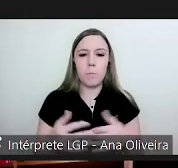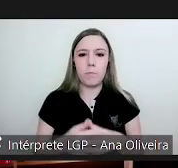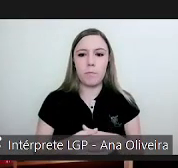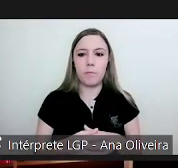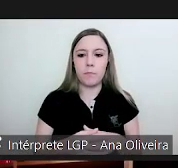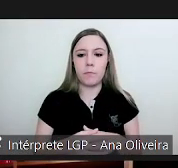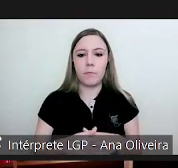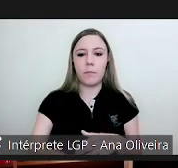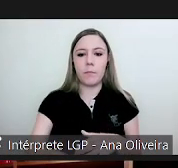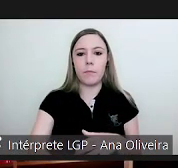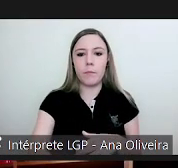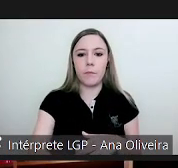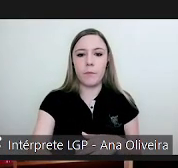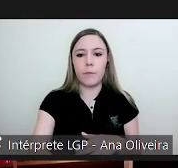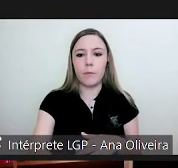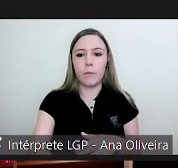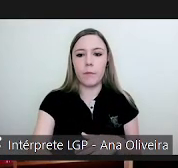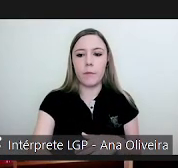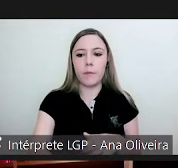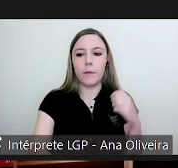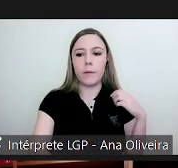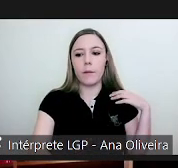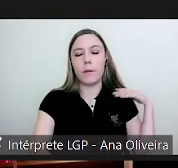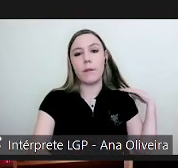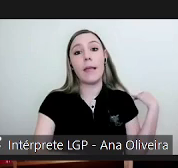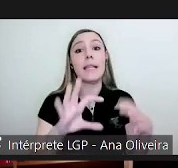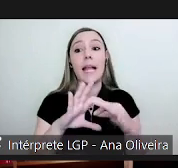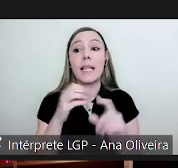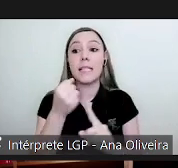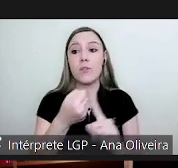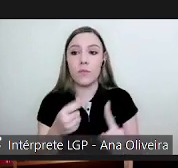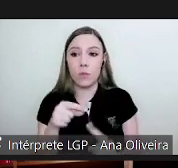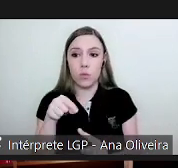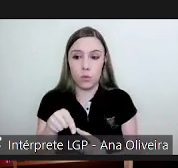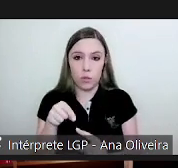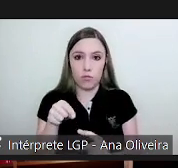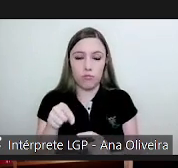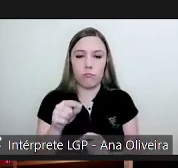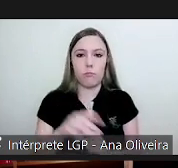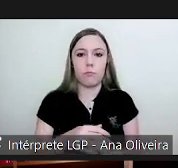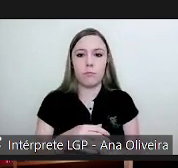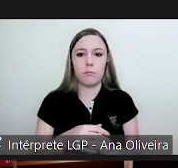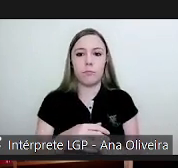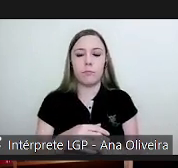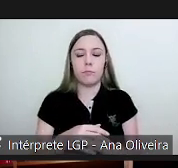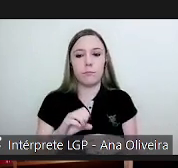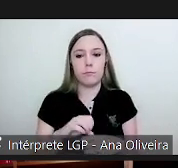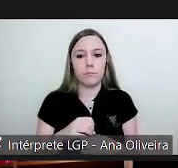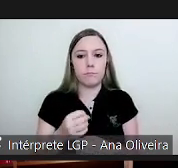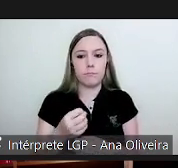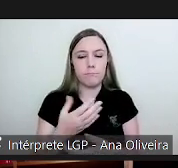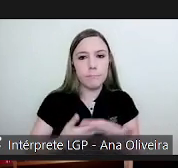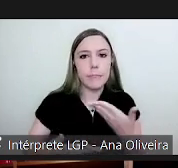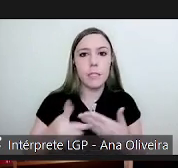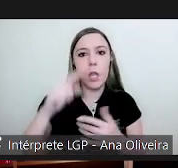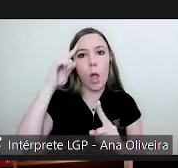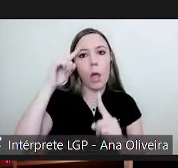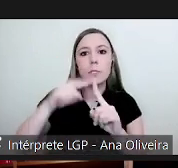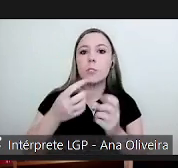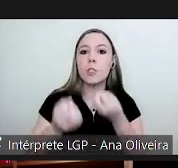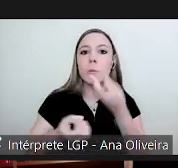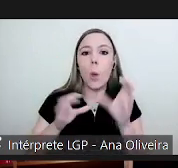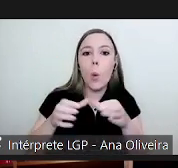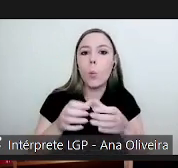e neste desafio desta partilha, um bocado explicar um bocadinho o que é o grupo. Nós